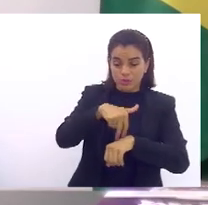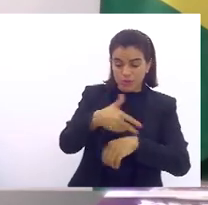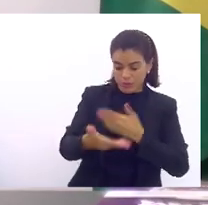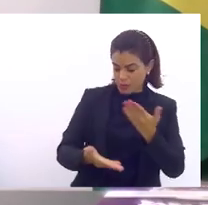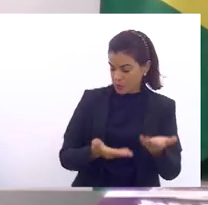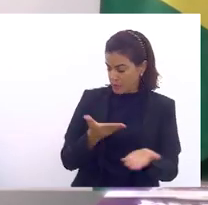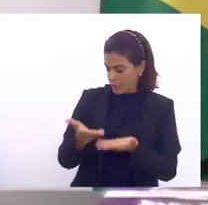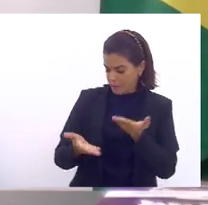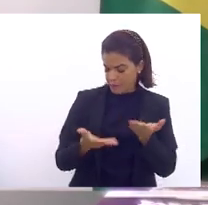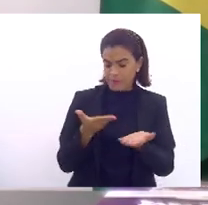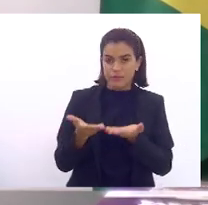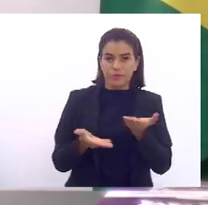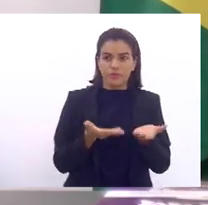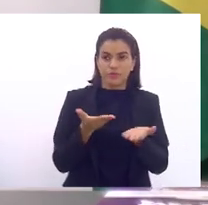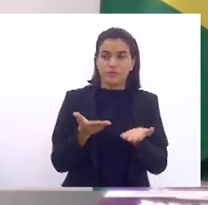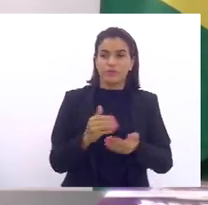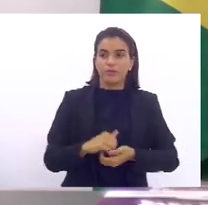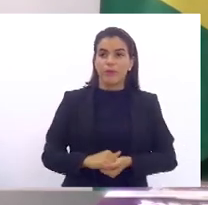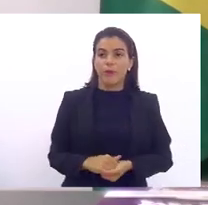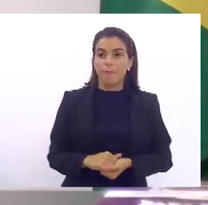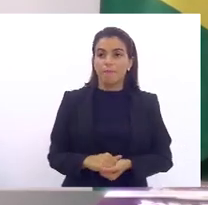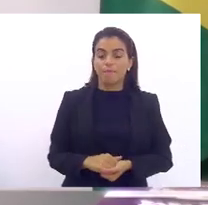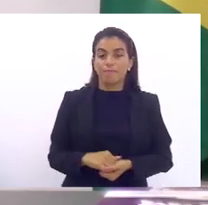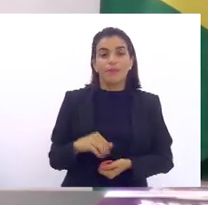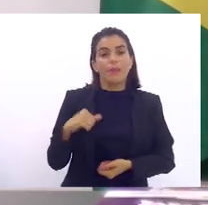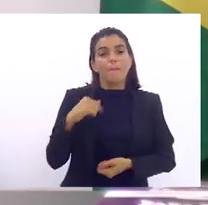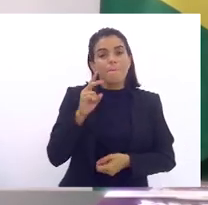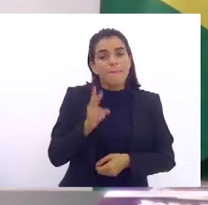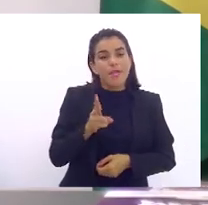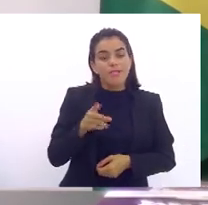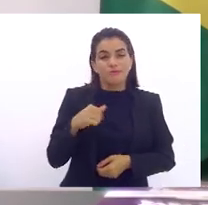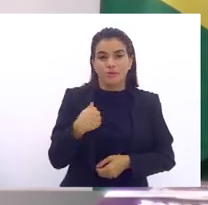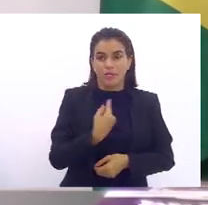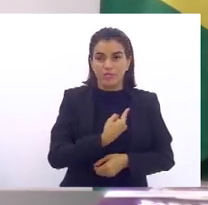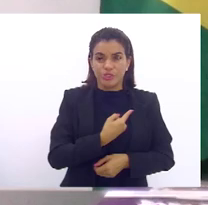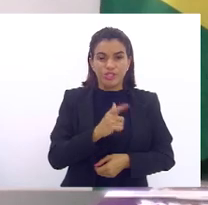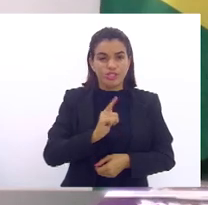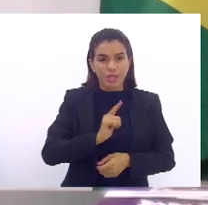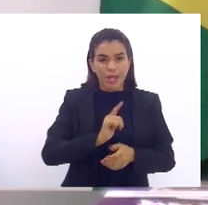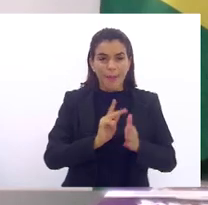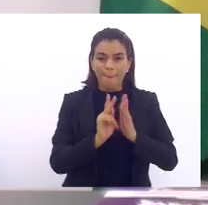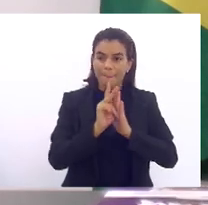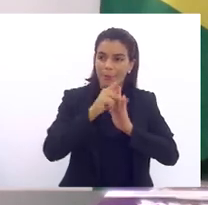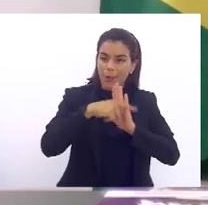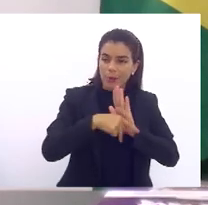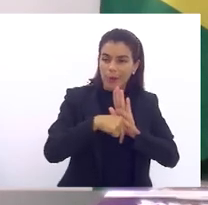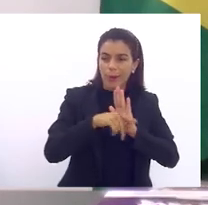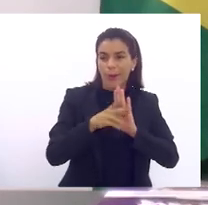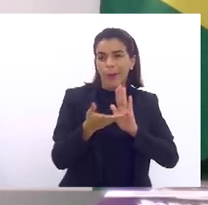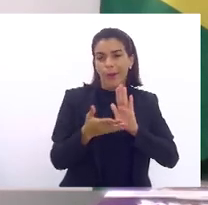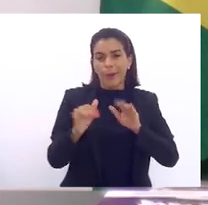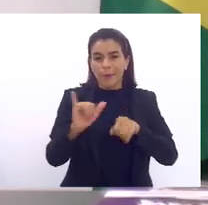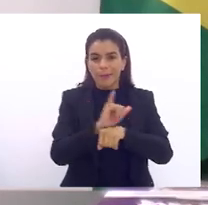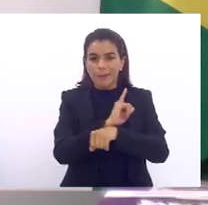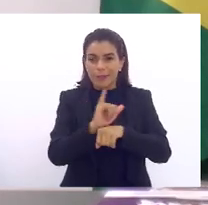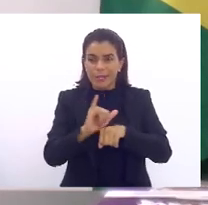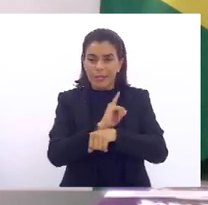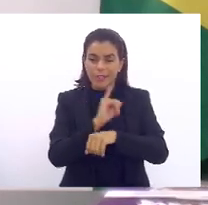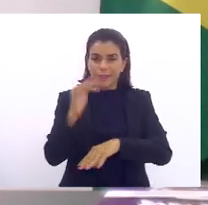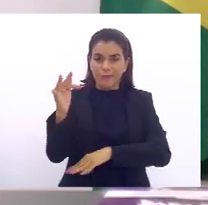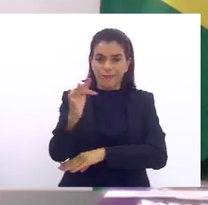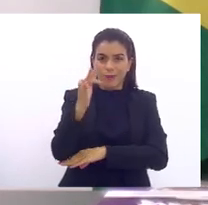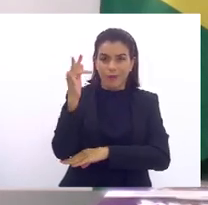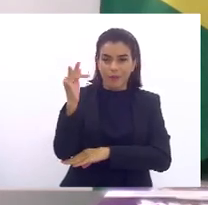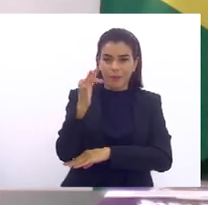então eh eh por mais que nós tenhamos protocolos e medidas e e medidas formais